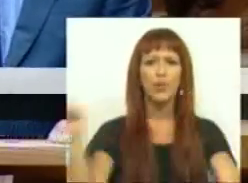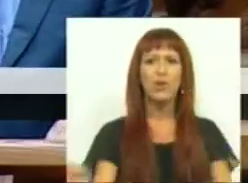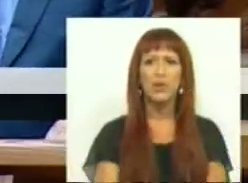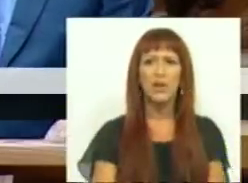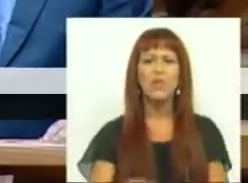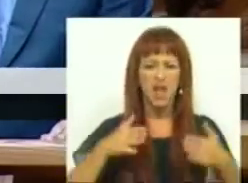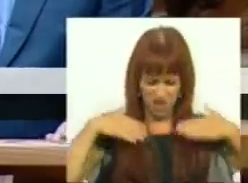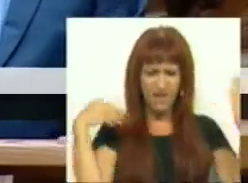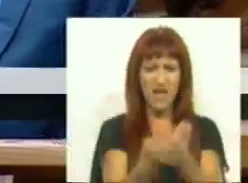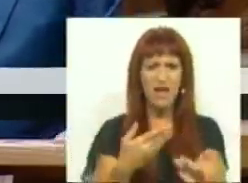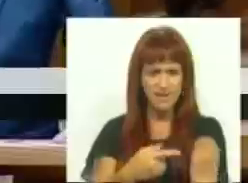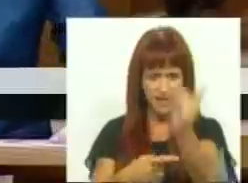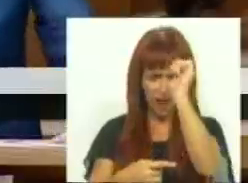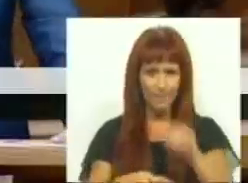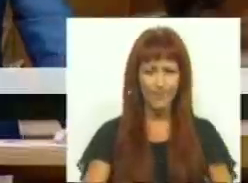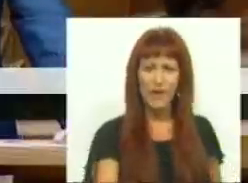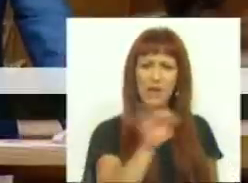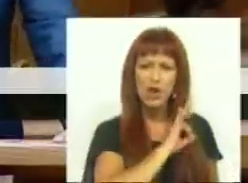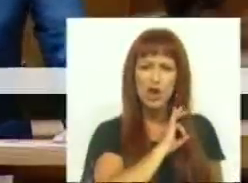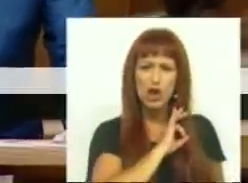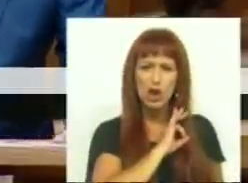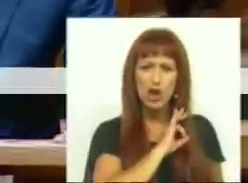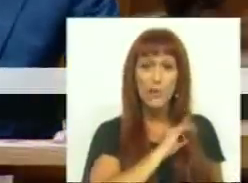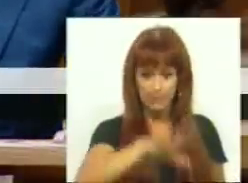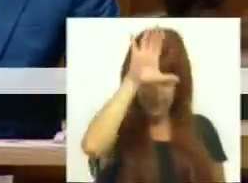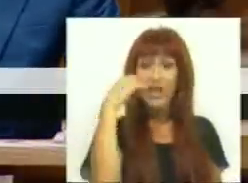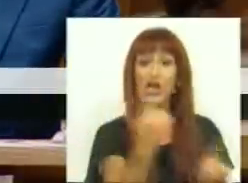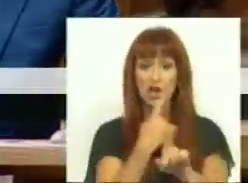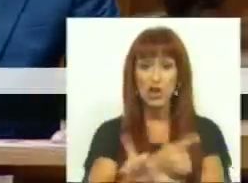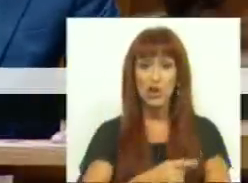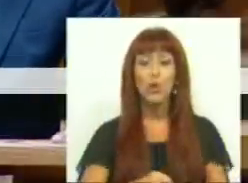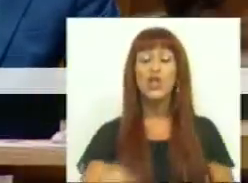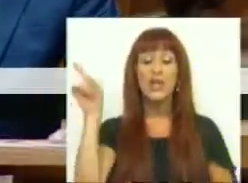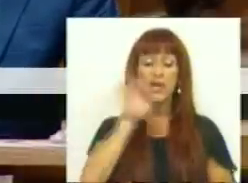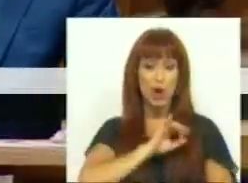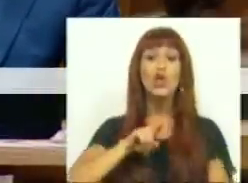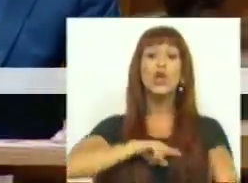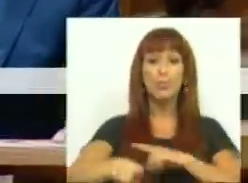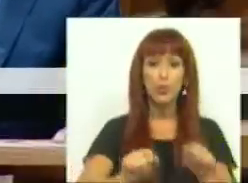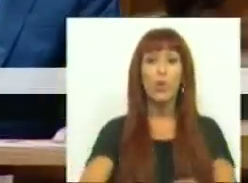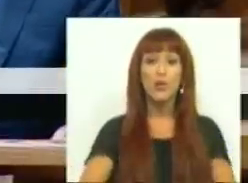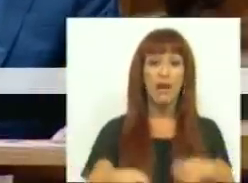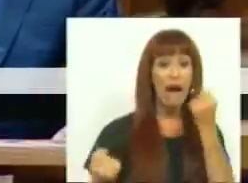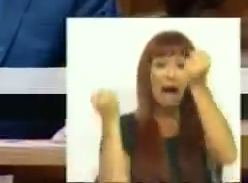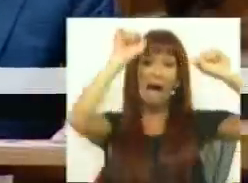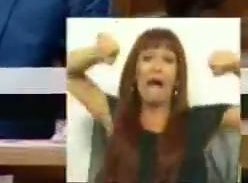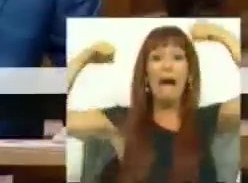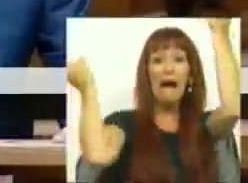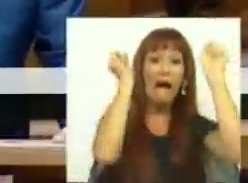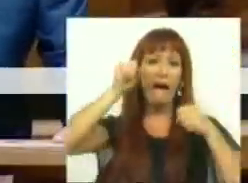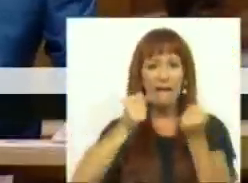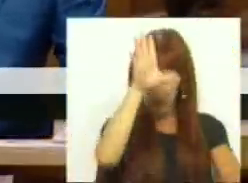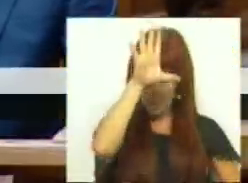vos demitir. Senhores ministros e senhores deputados agitados,